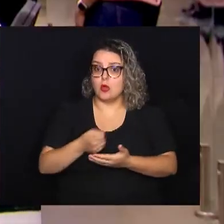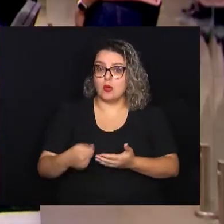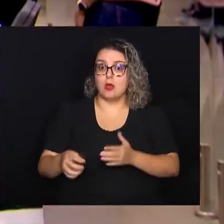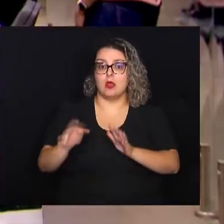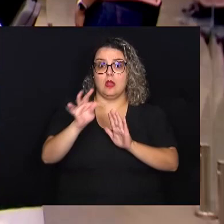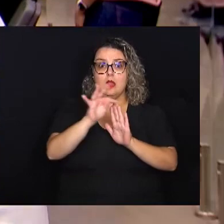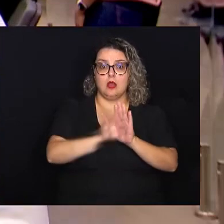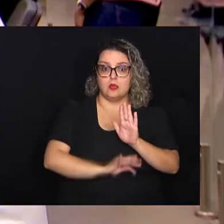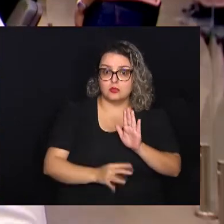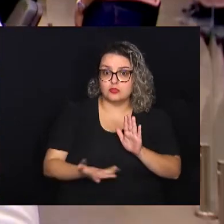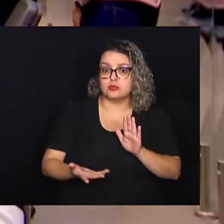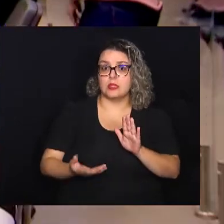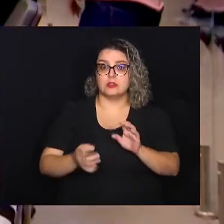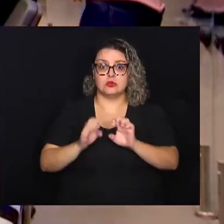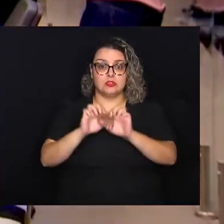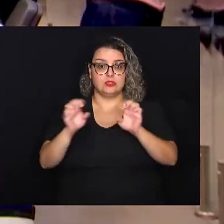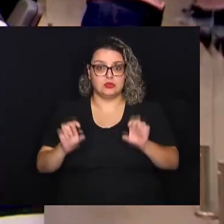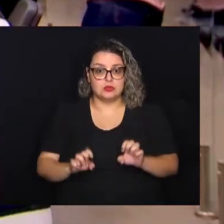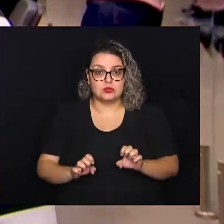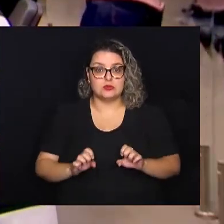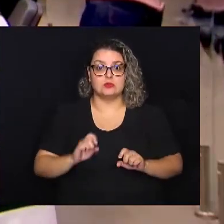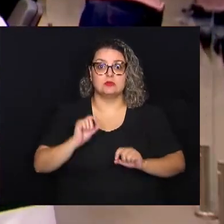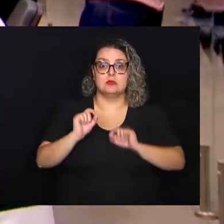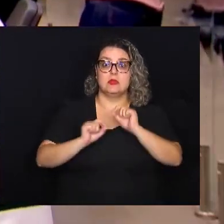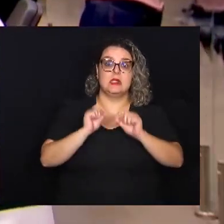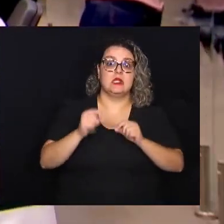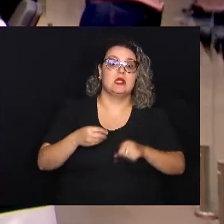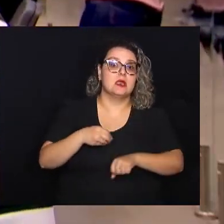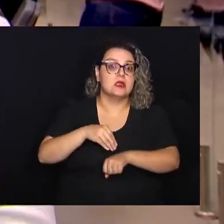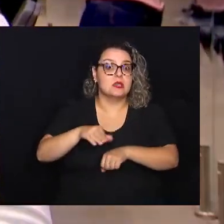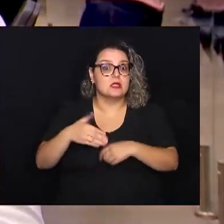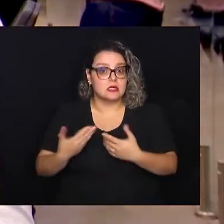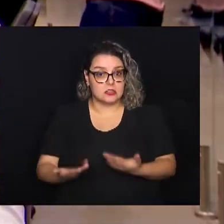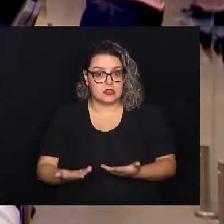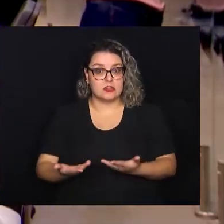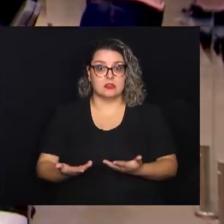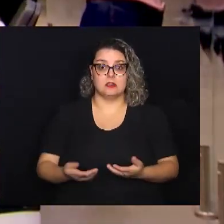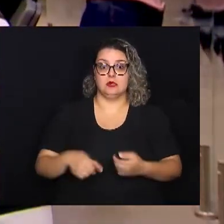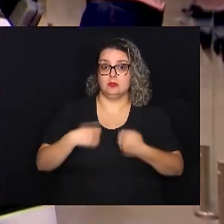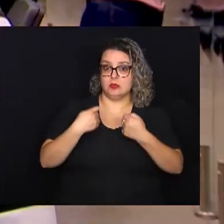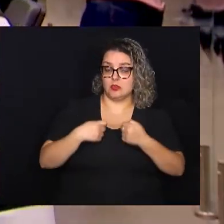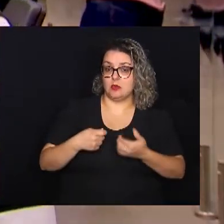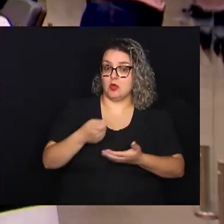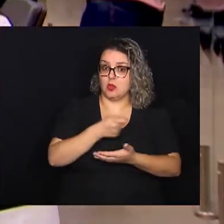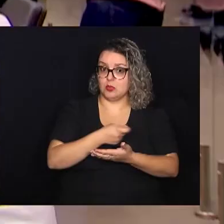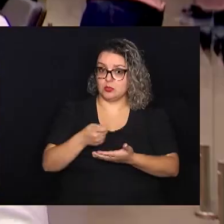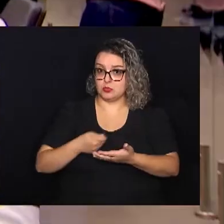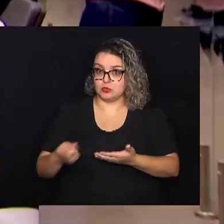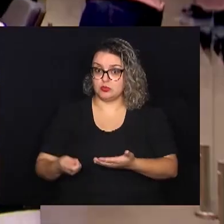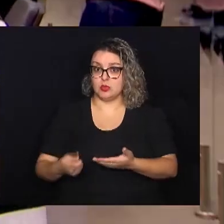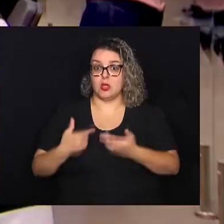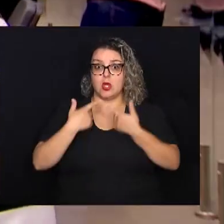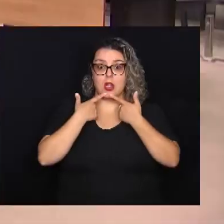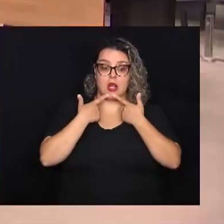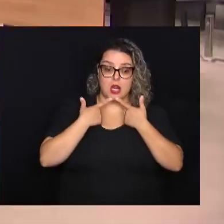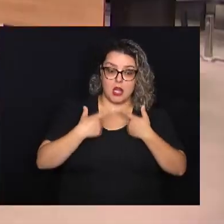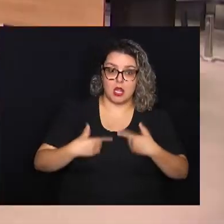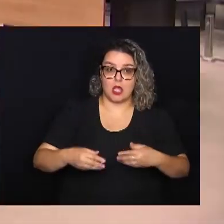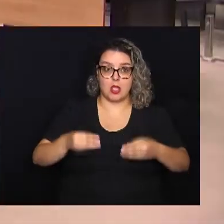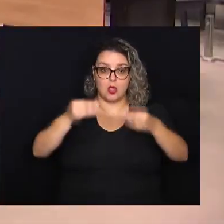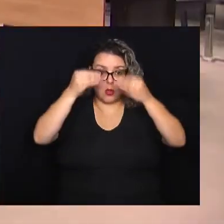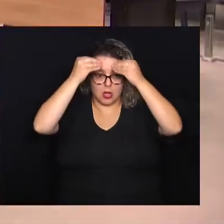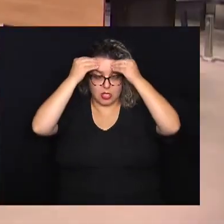da Baixa assinada né para quem eu abaixo dessa direcionado né que deveria ser escrito uma linguagem ali formal